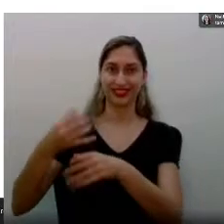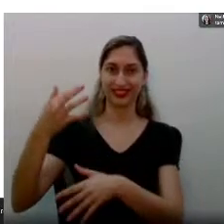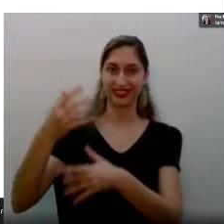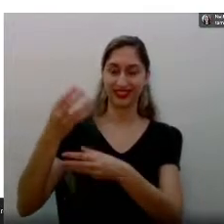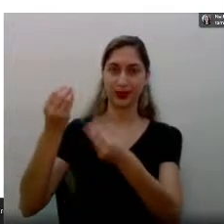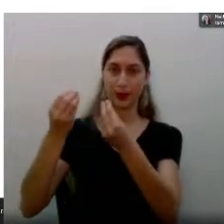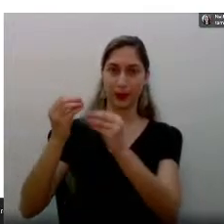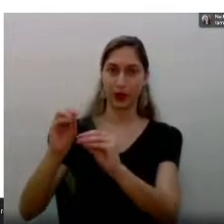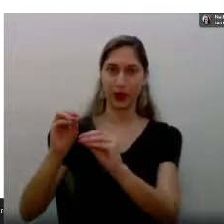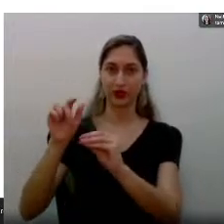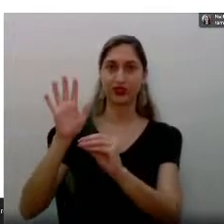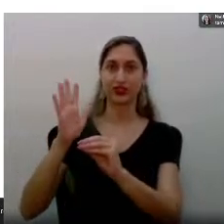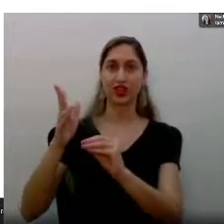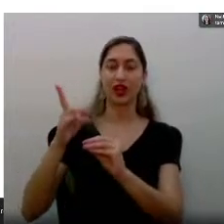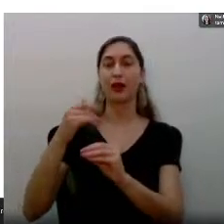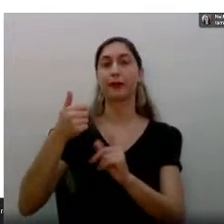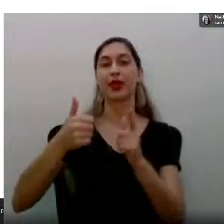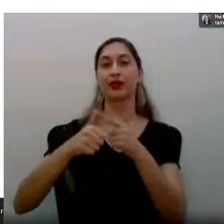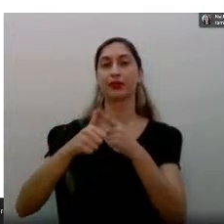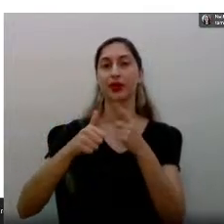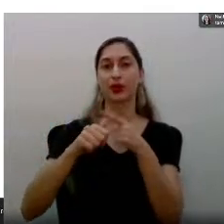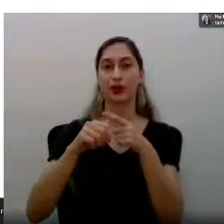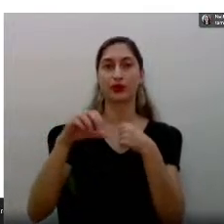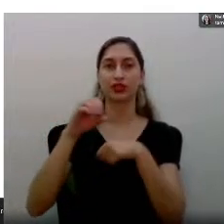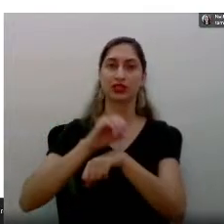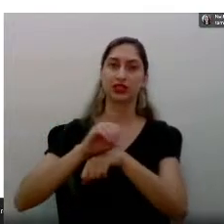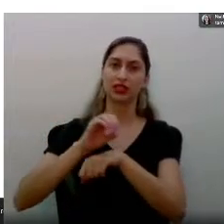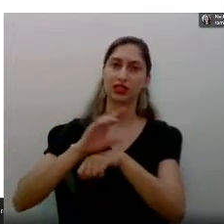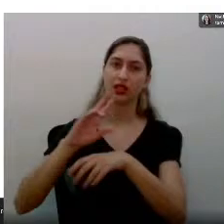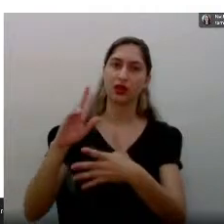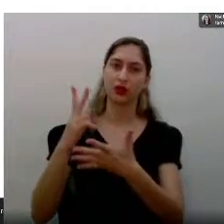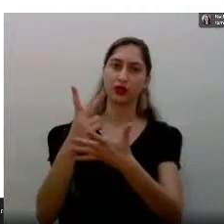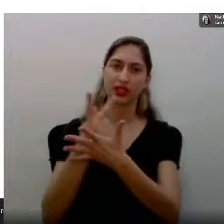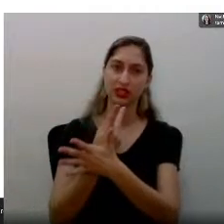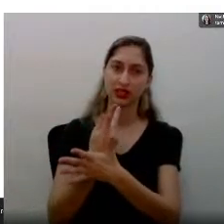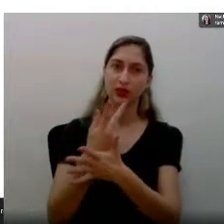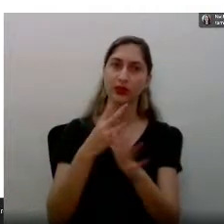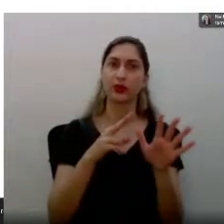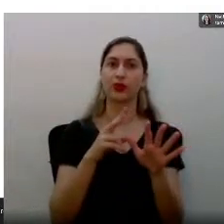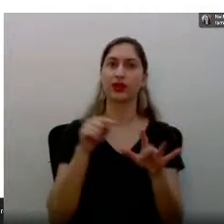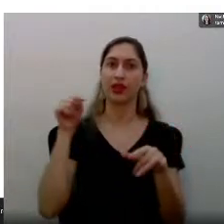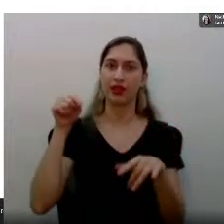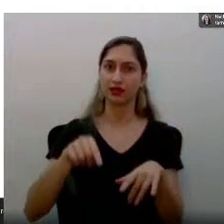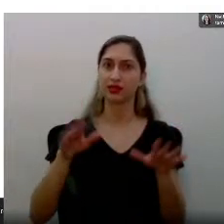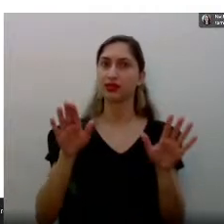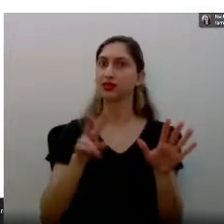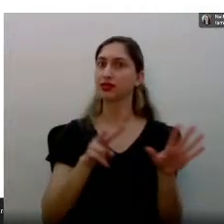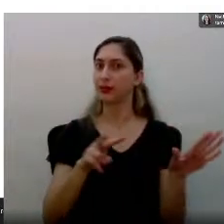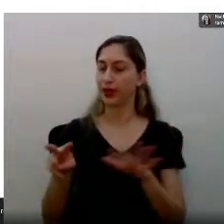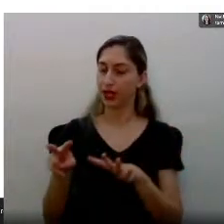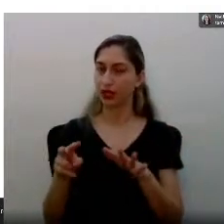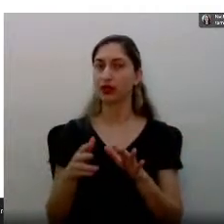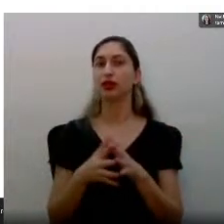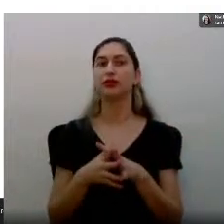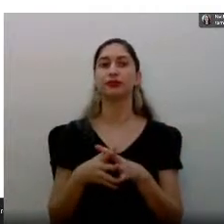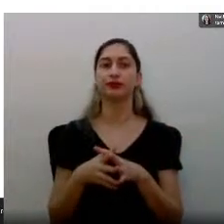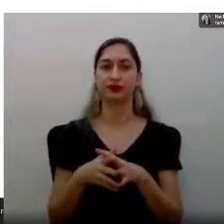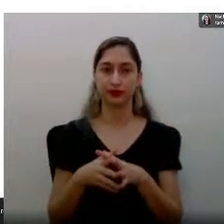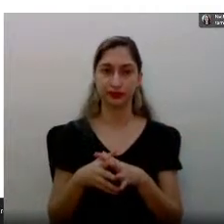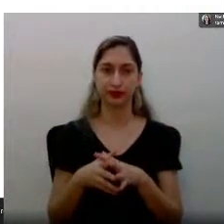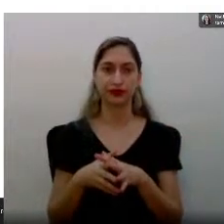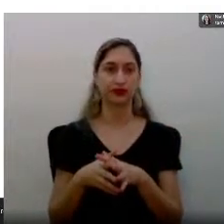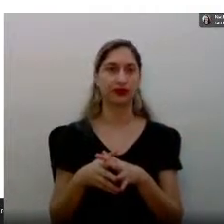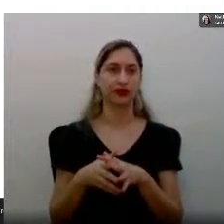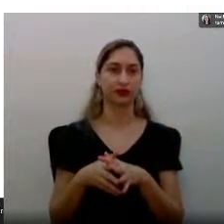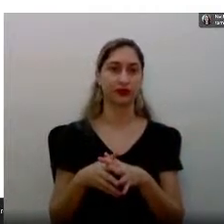não era a primeira acho que foi a primeira do ano primeira Live do ano foi ele que fez né a ele fez essa essa